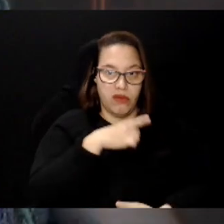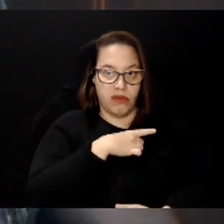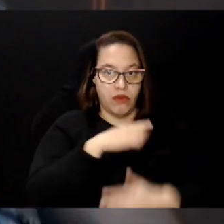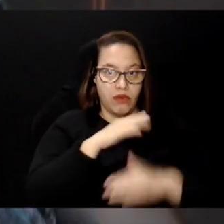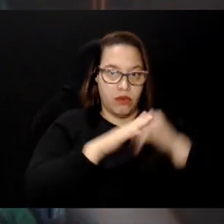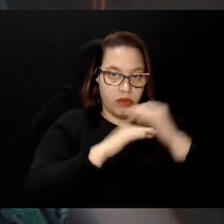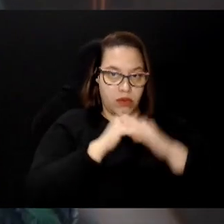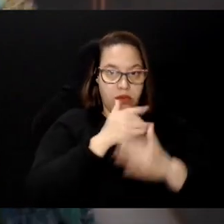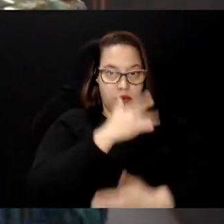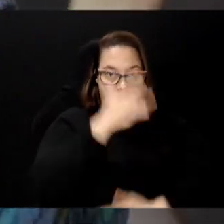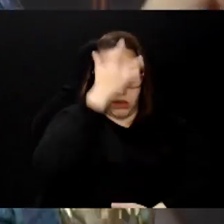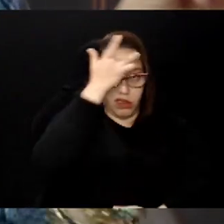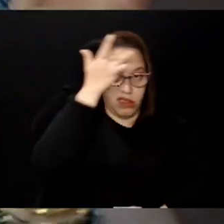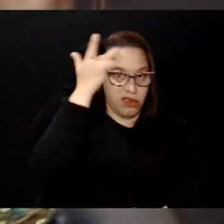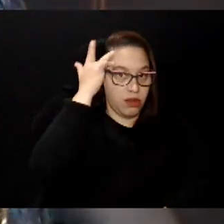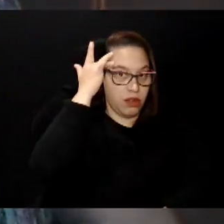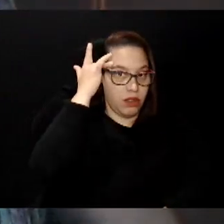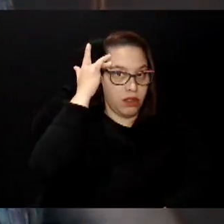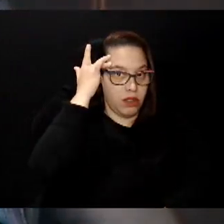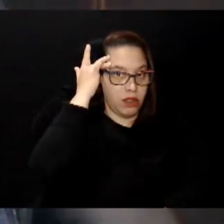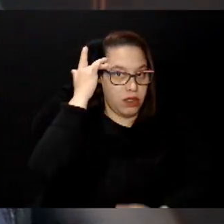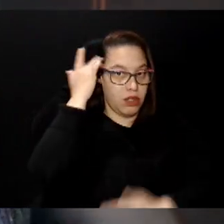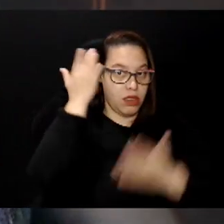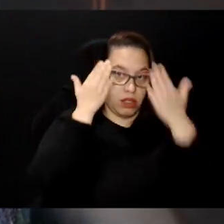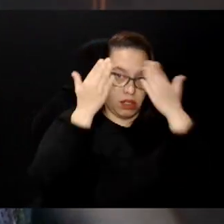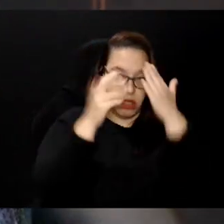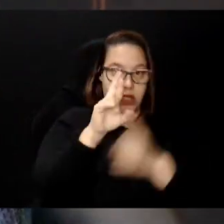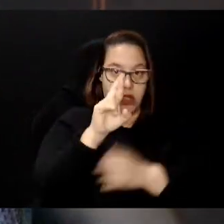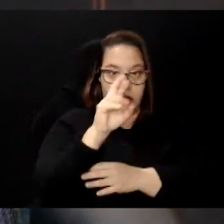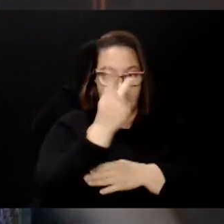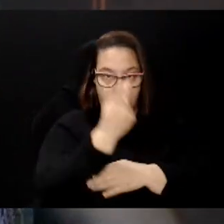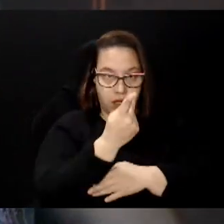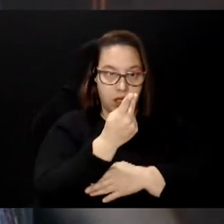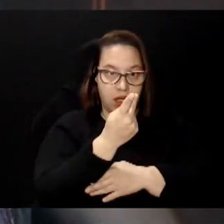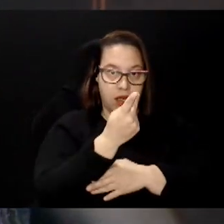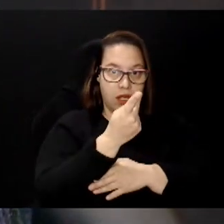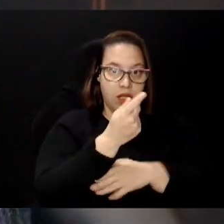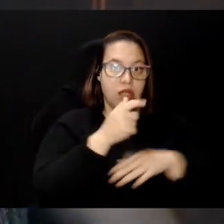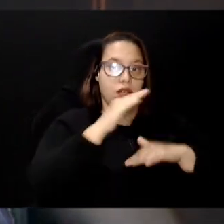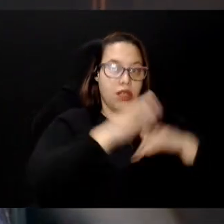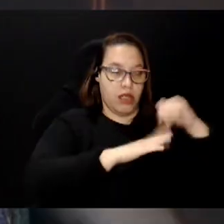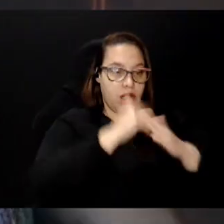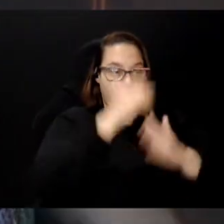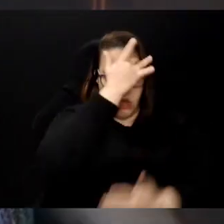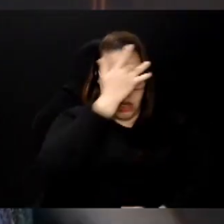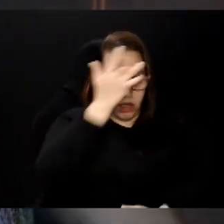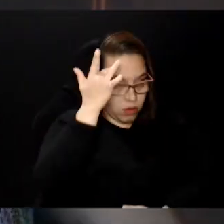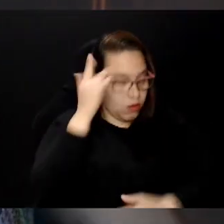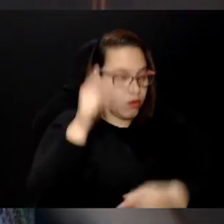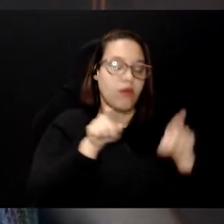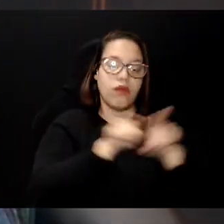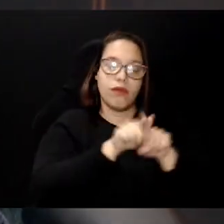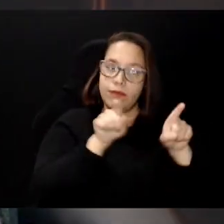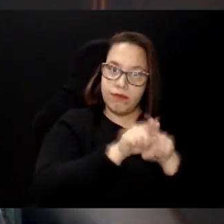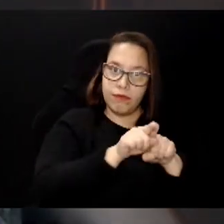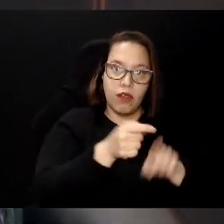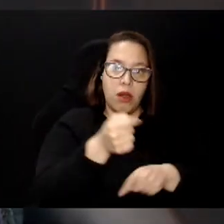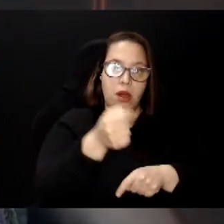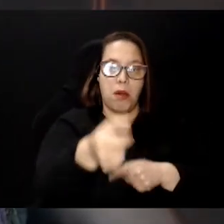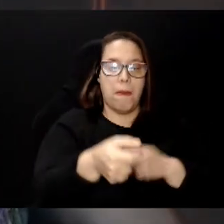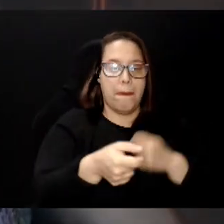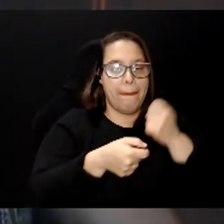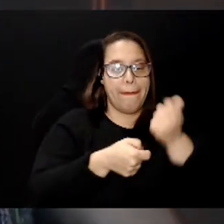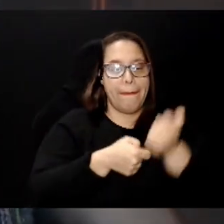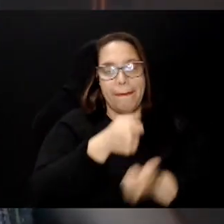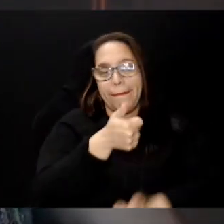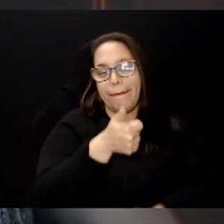porque uma coisa é a psicóloga do RH, a outra coisa é uma área de saúde mental. Também ainda é muito incipiente o